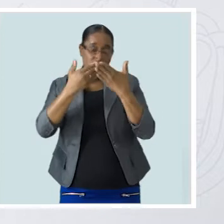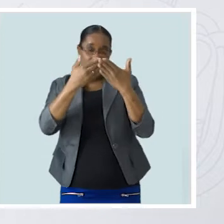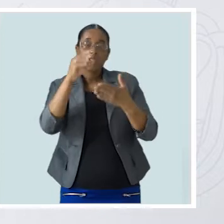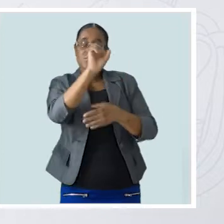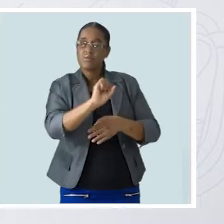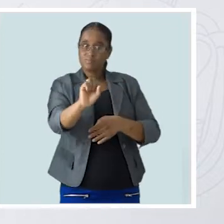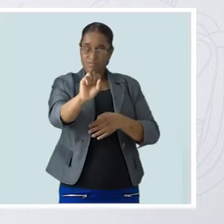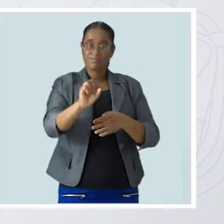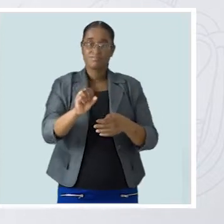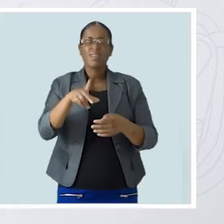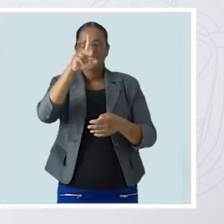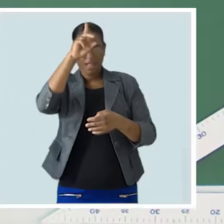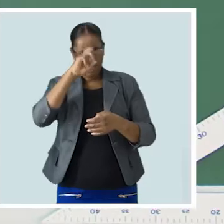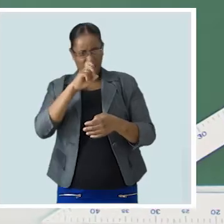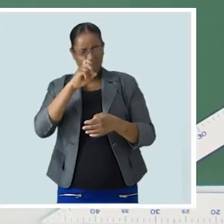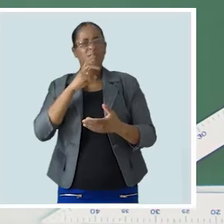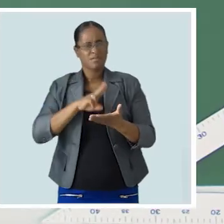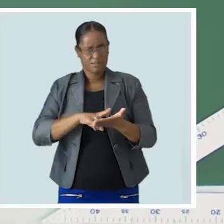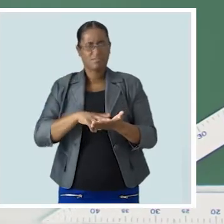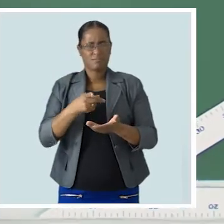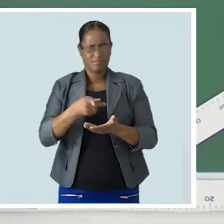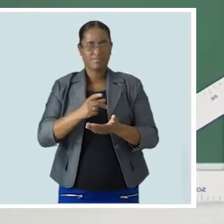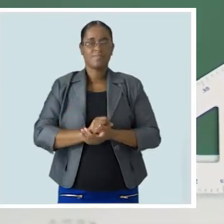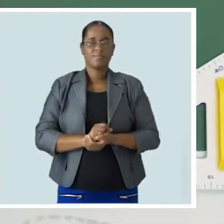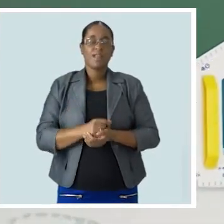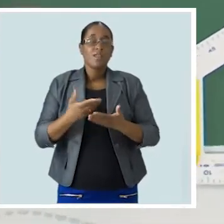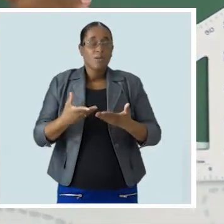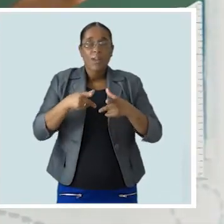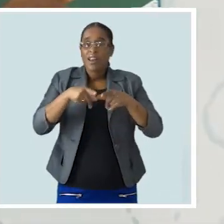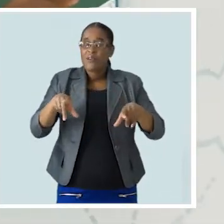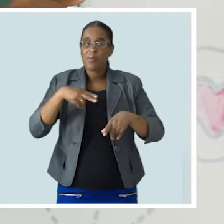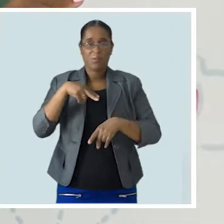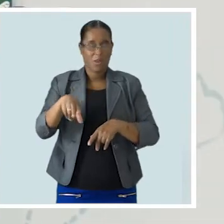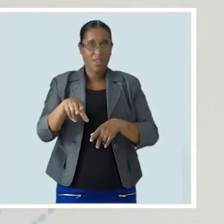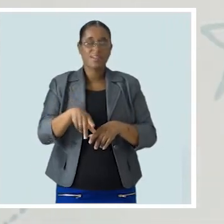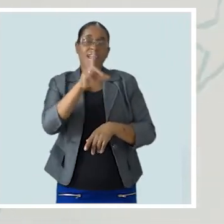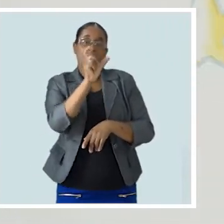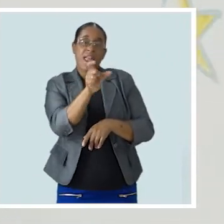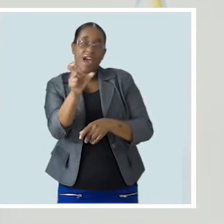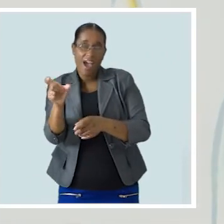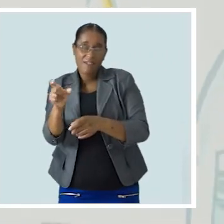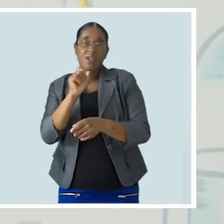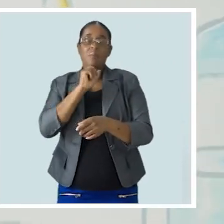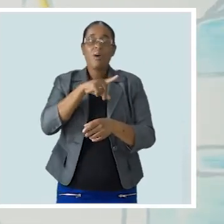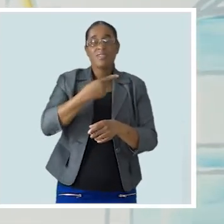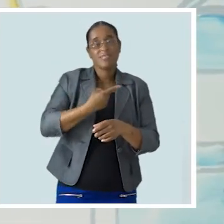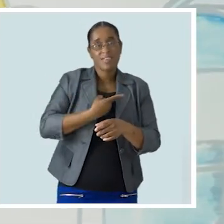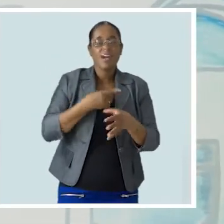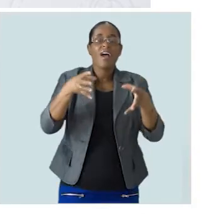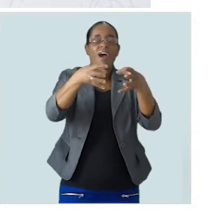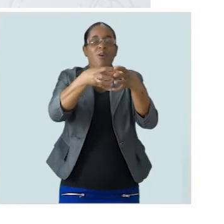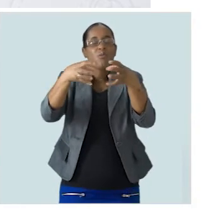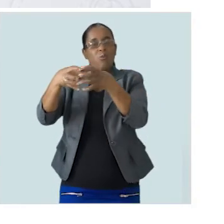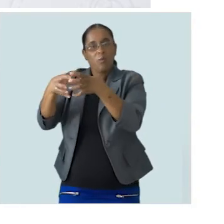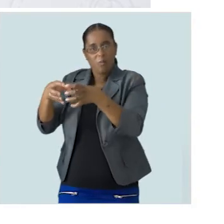e ainda se lembram certamente. Então, em língua portuguesa, as palavras podem ser